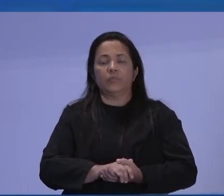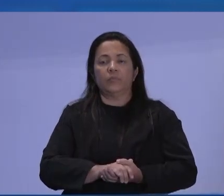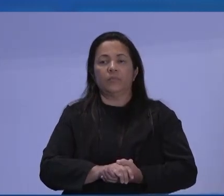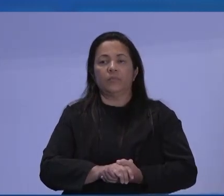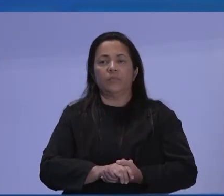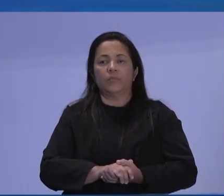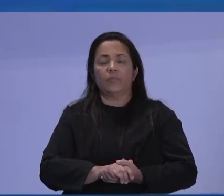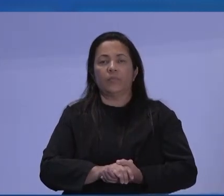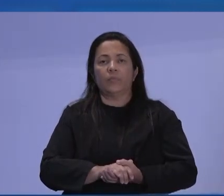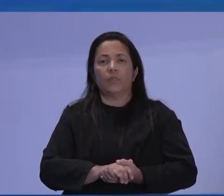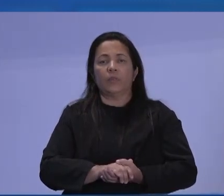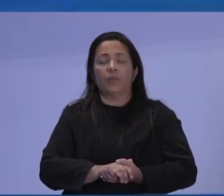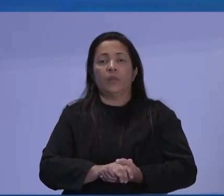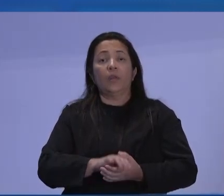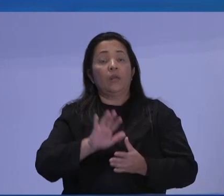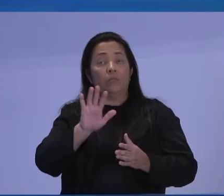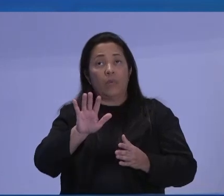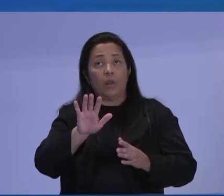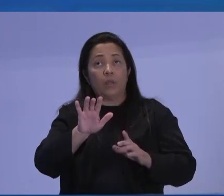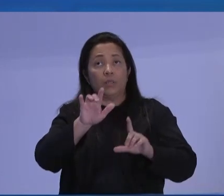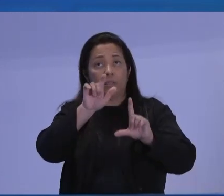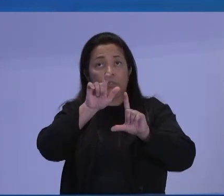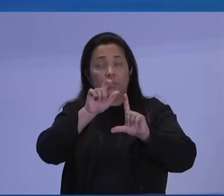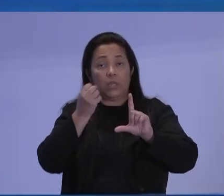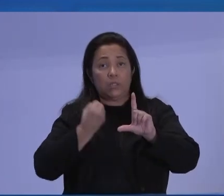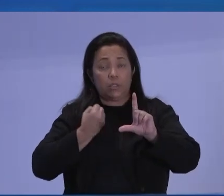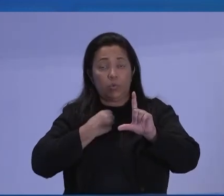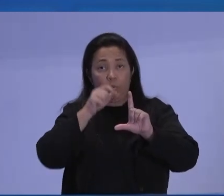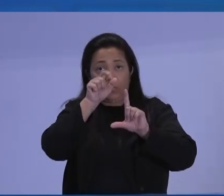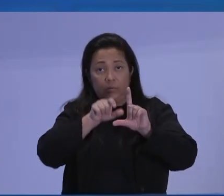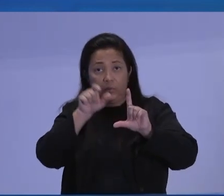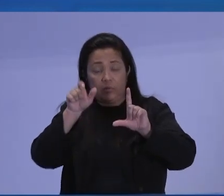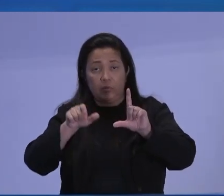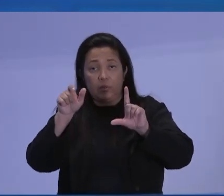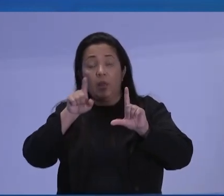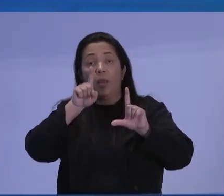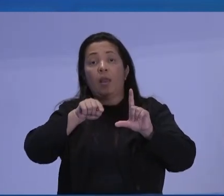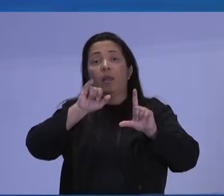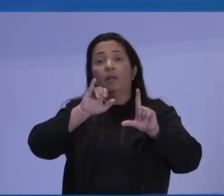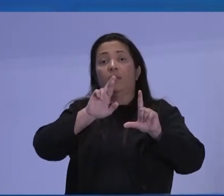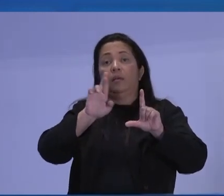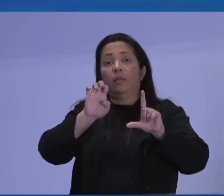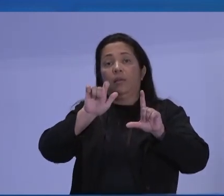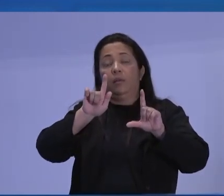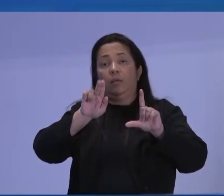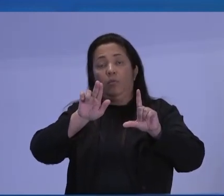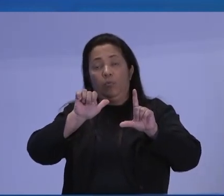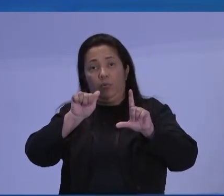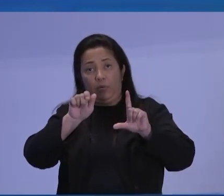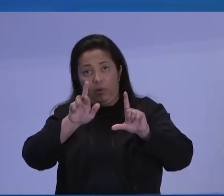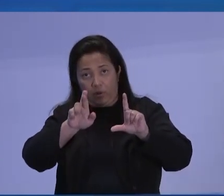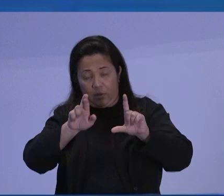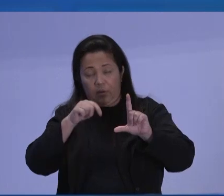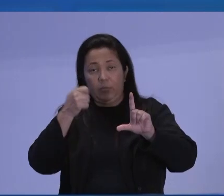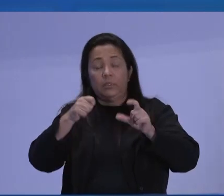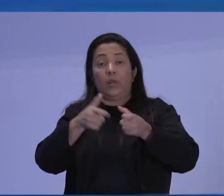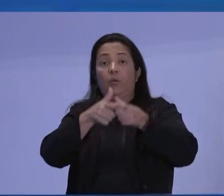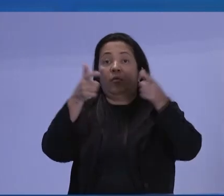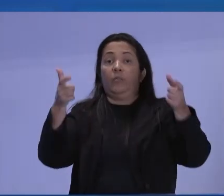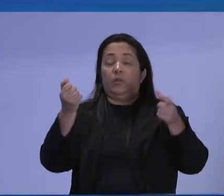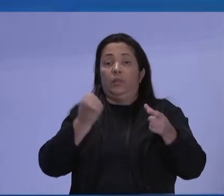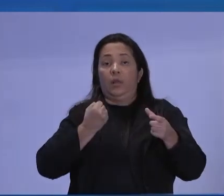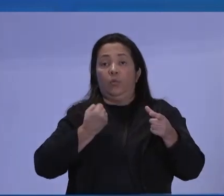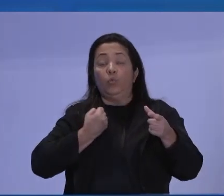que a média, mas é considerada irregular, está próximo, então a gente tem que aumentar ainda essa proporção de contatos, apesar da nossa